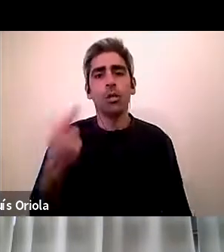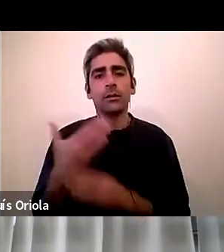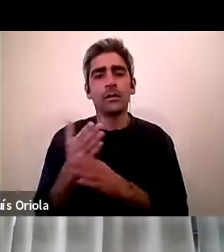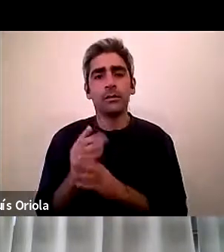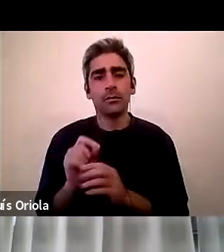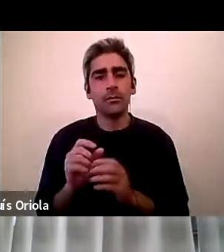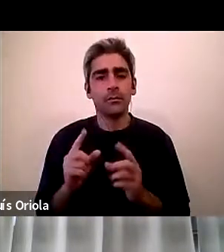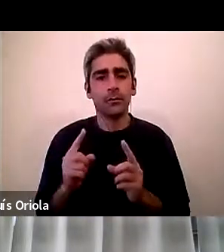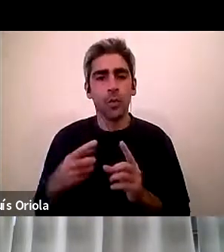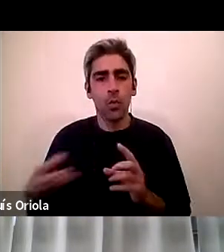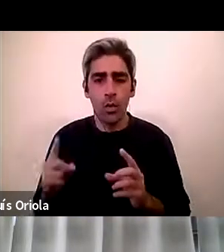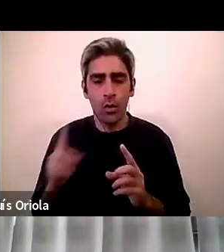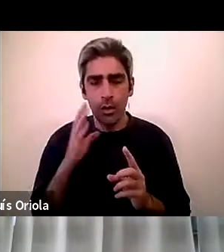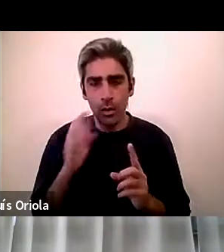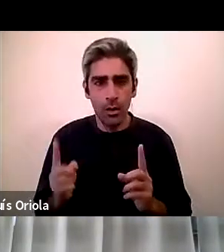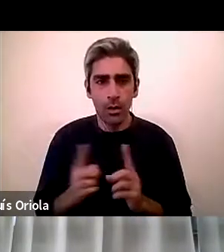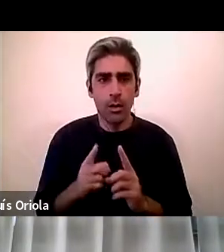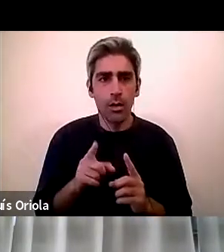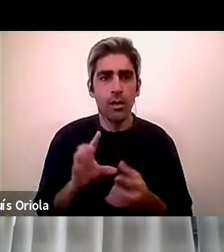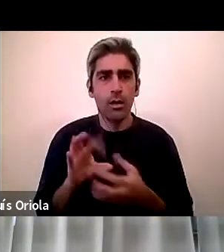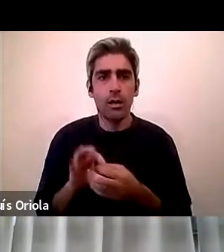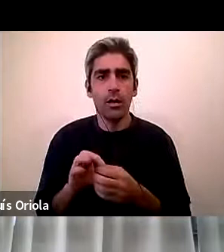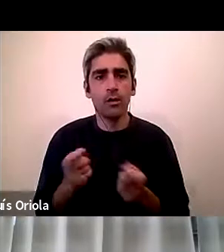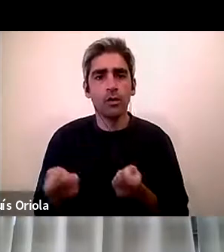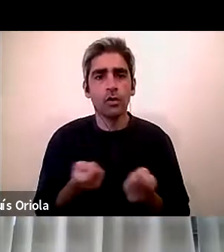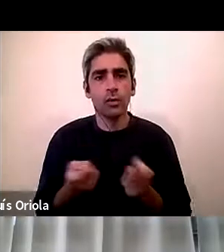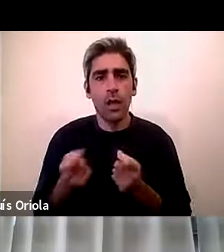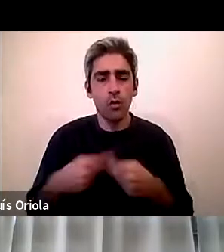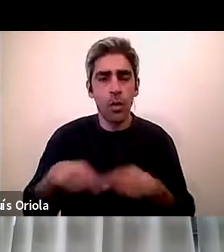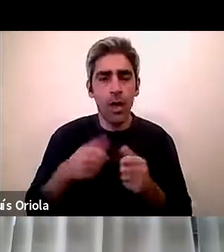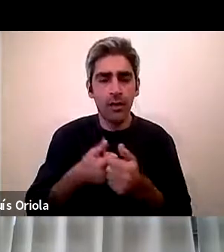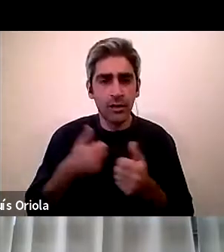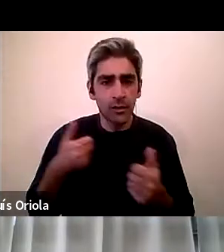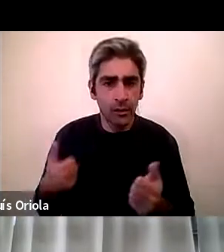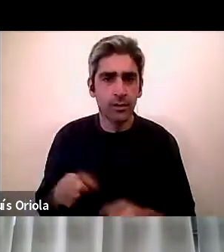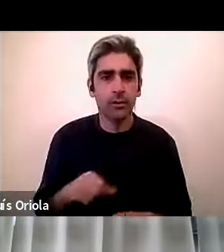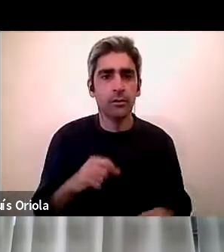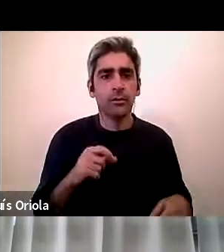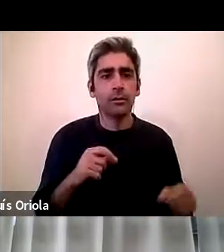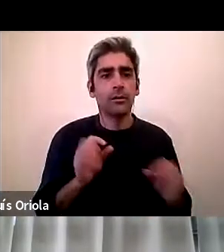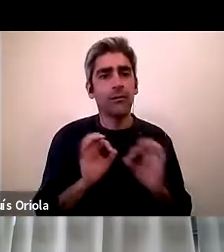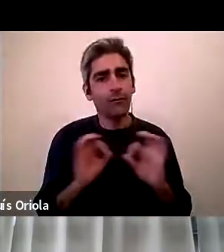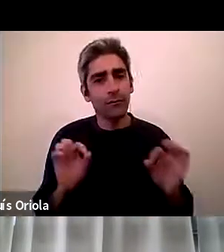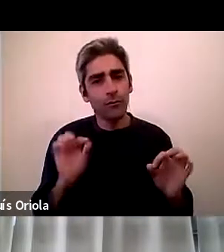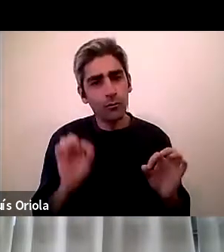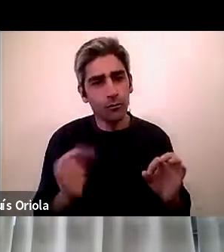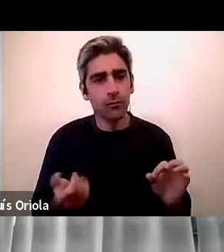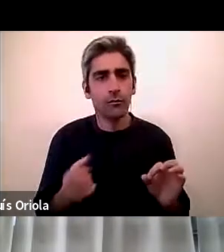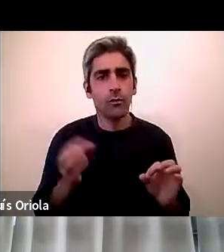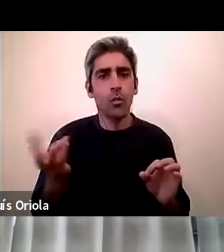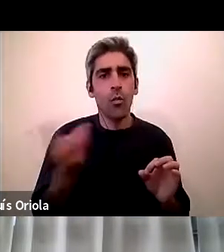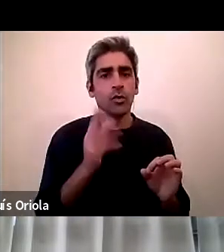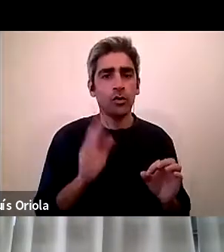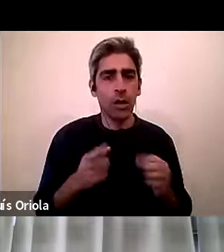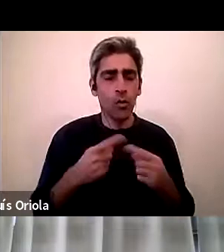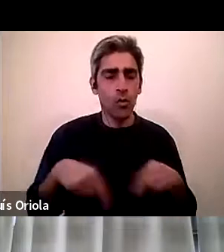bem, também para não ser em relação à própria gestão de reuniões à distância, uma certa etiqueta. Quantos de nós já não tivemos